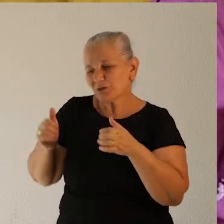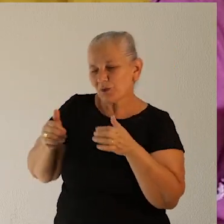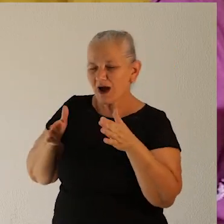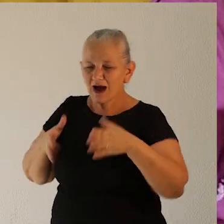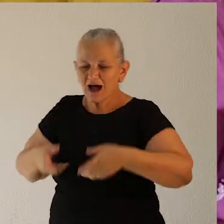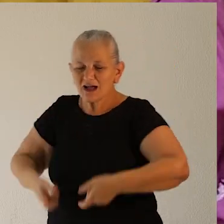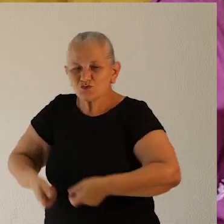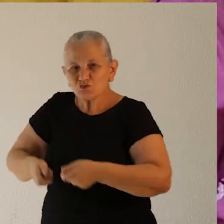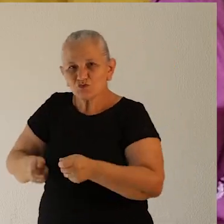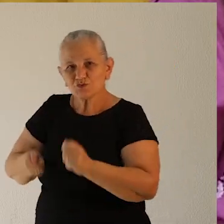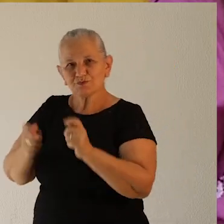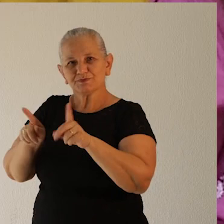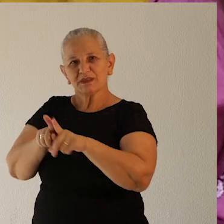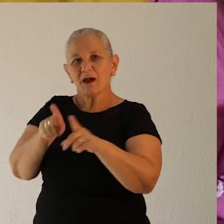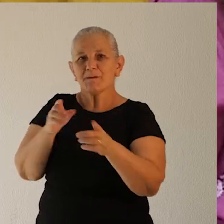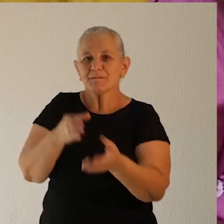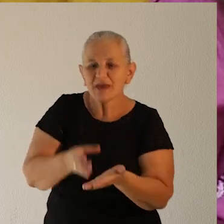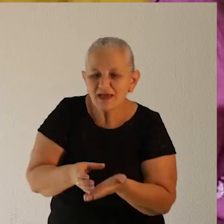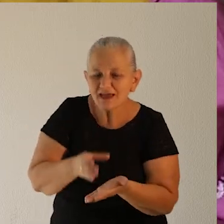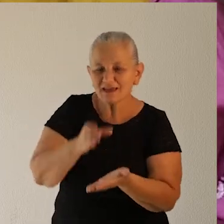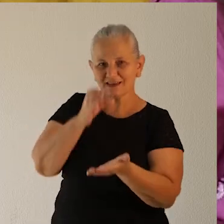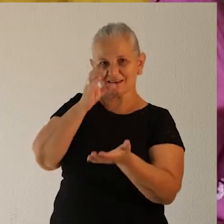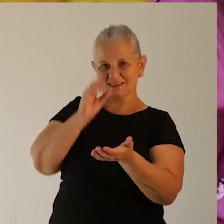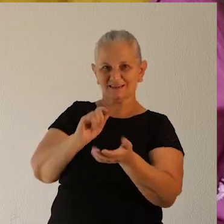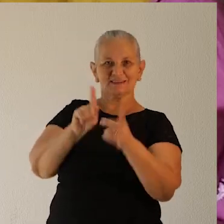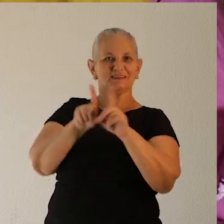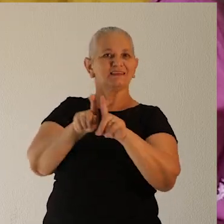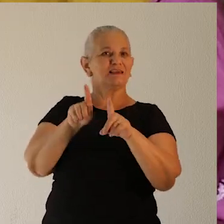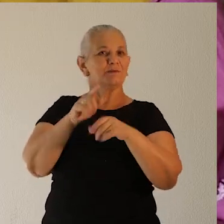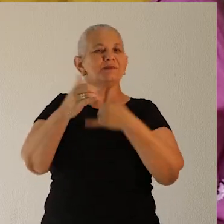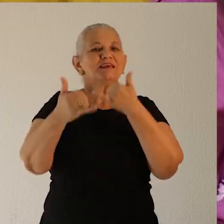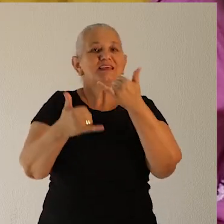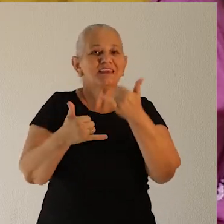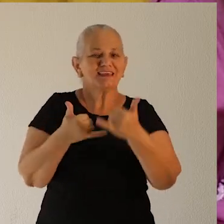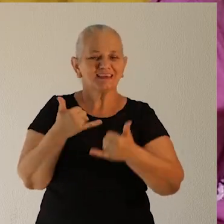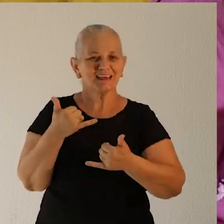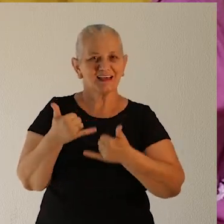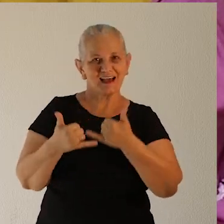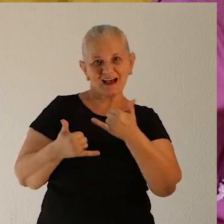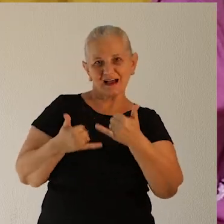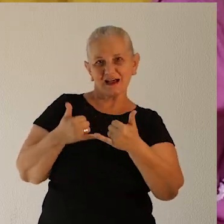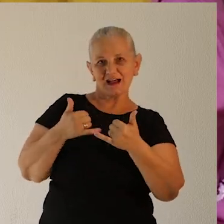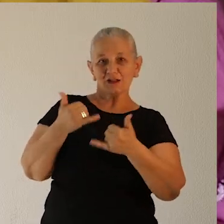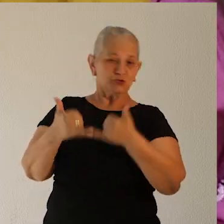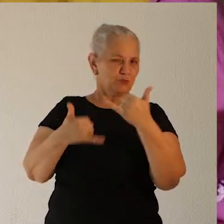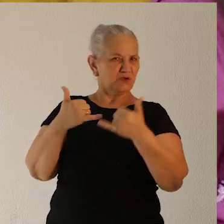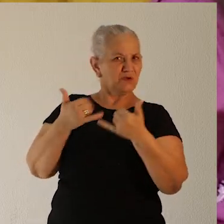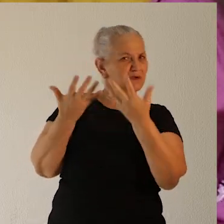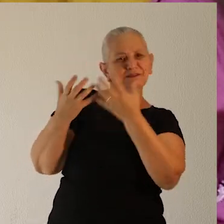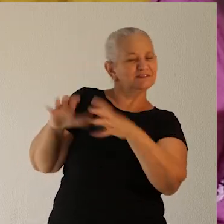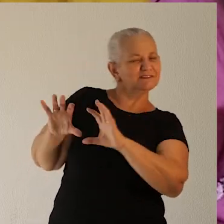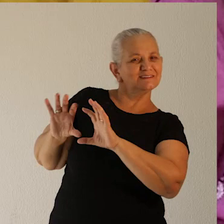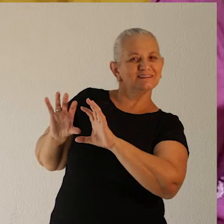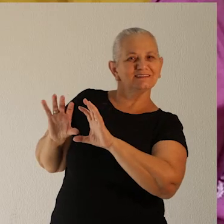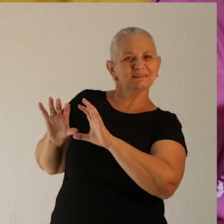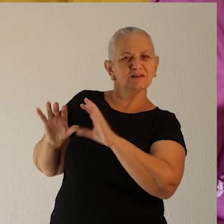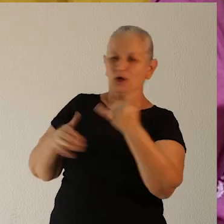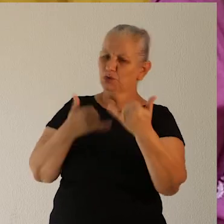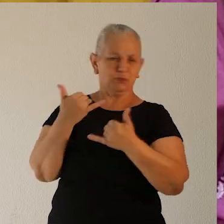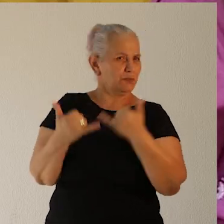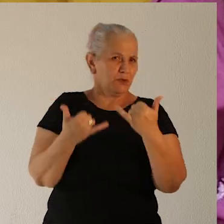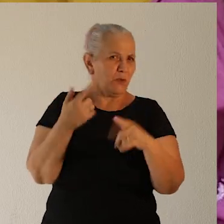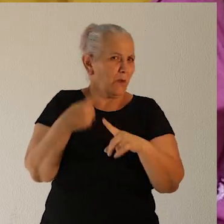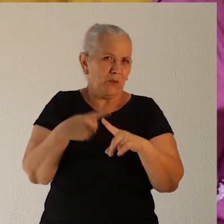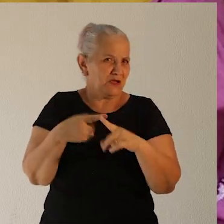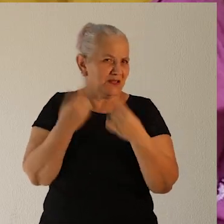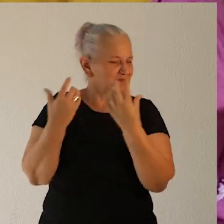do chafariz, barra, manteiga, amarelinha, só não brincou quem não quis, só não brincou